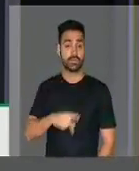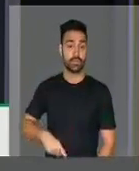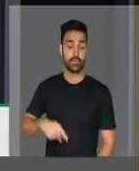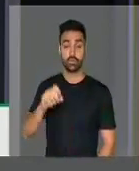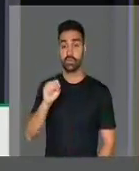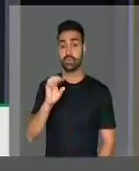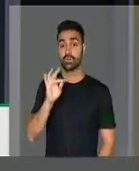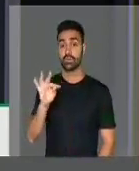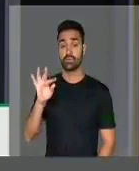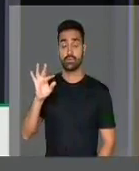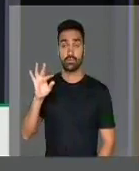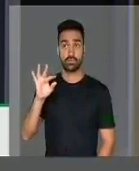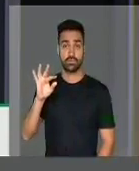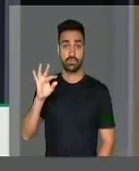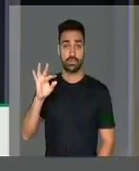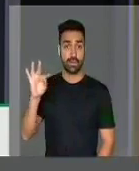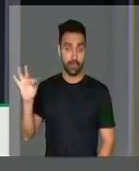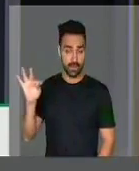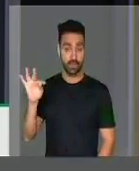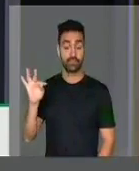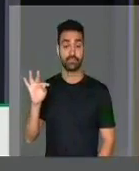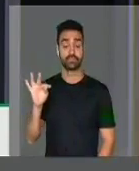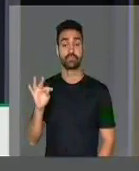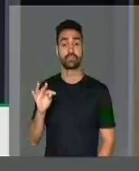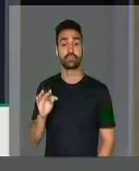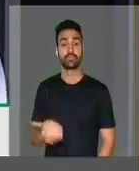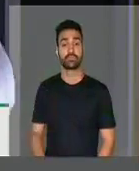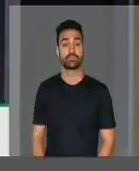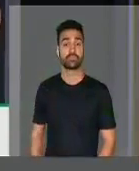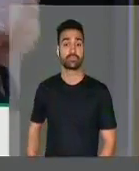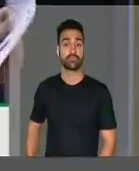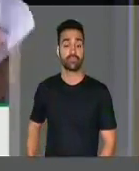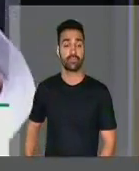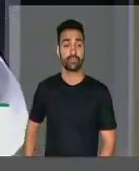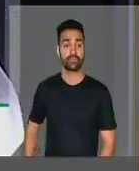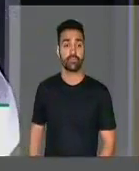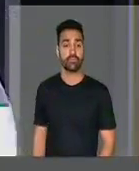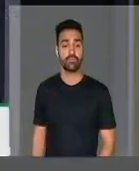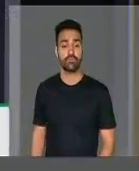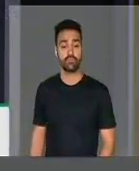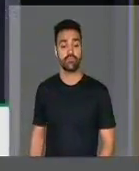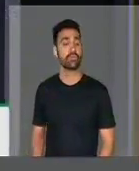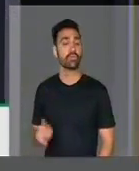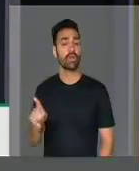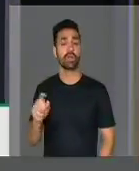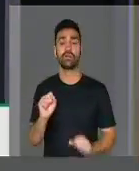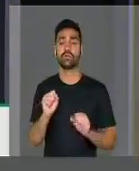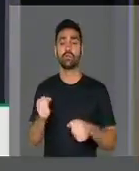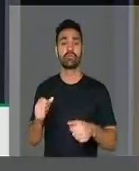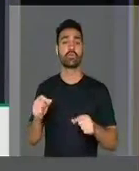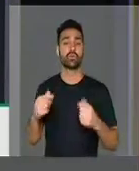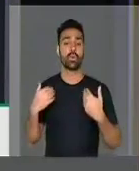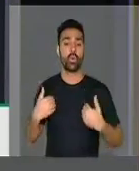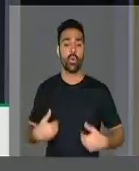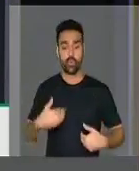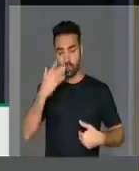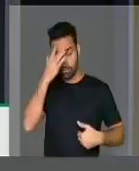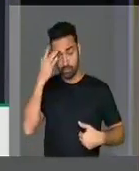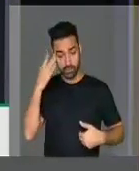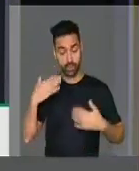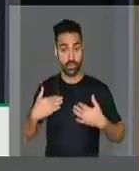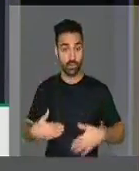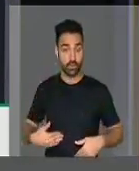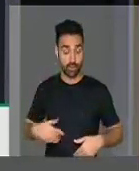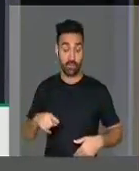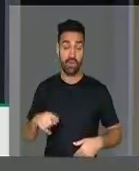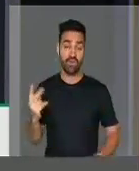Tribunal do Trabalho, Ives Gandra Martins Filho, que defende a tese de que o corpo do pobre e do trabalhador vale